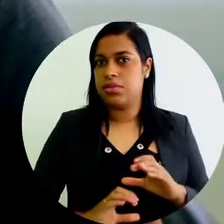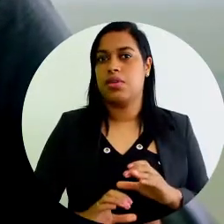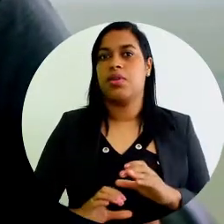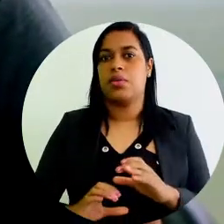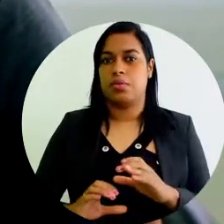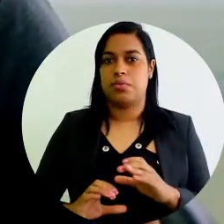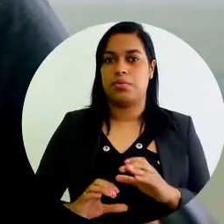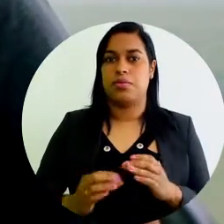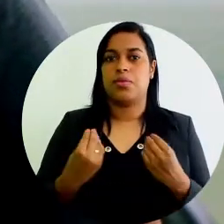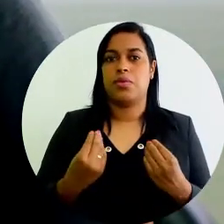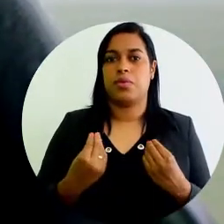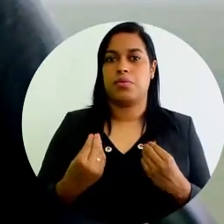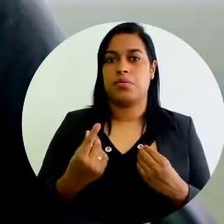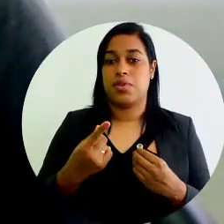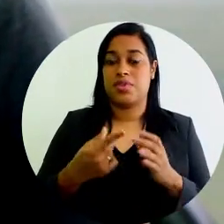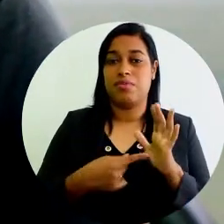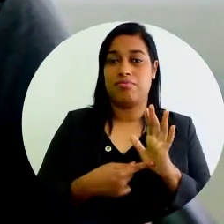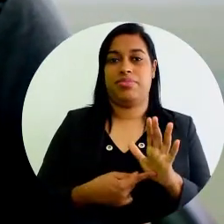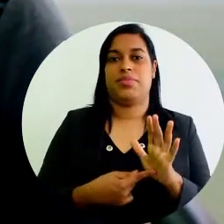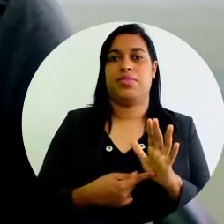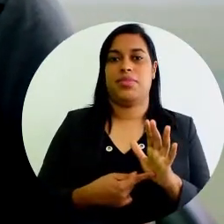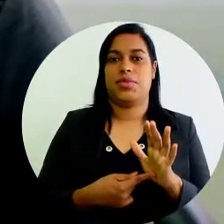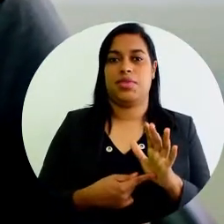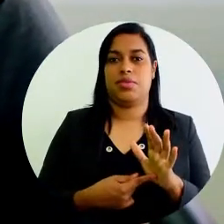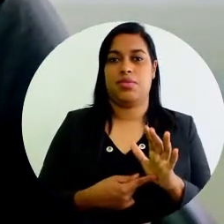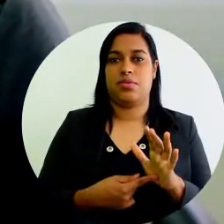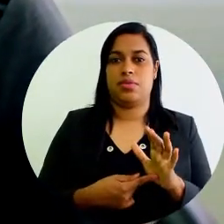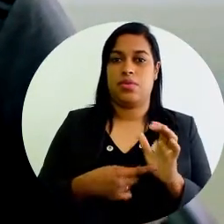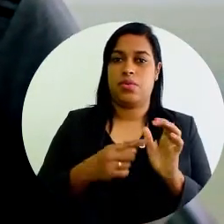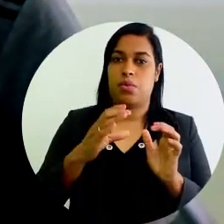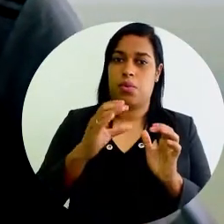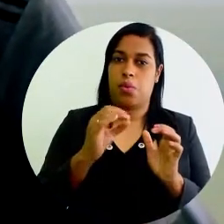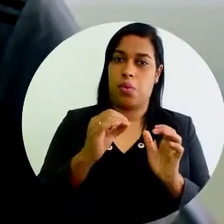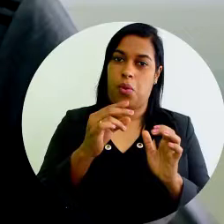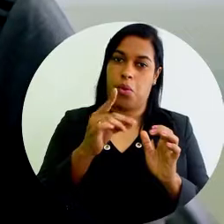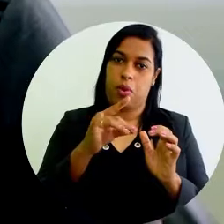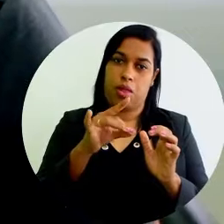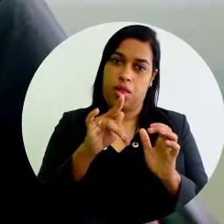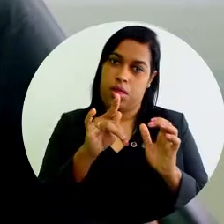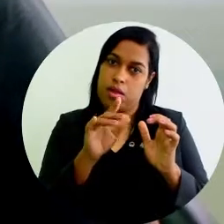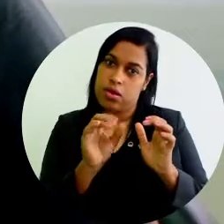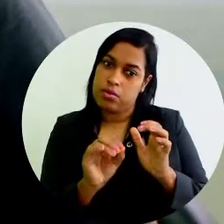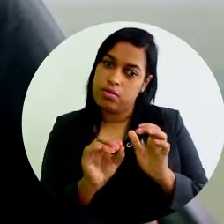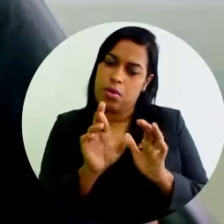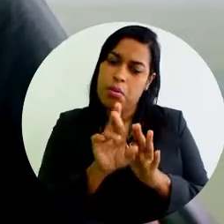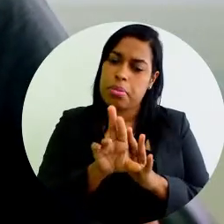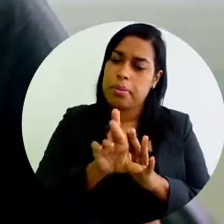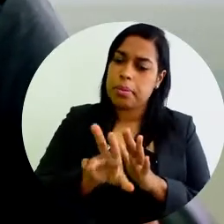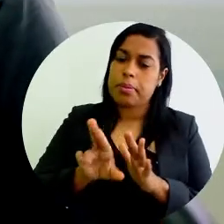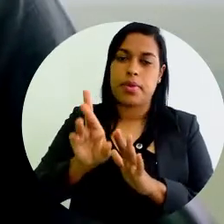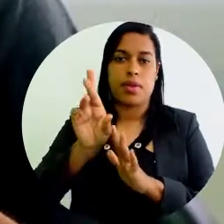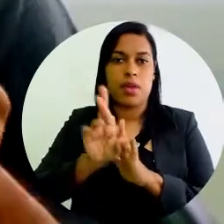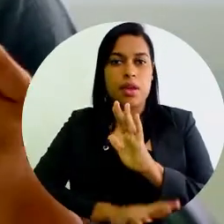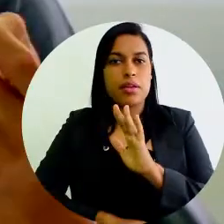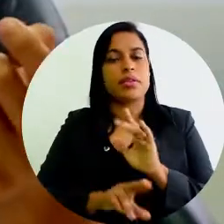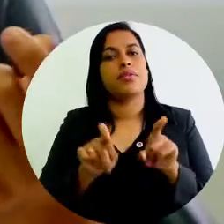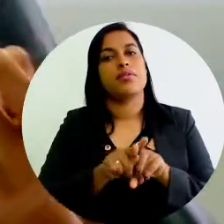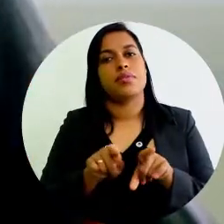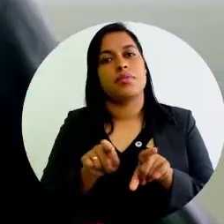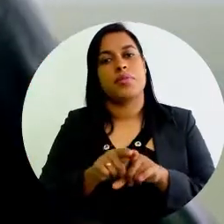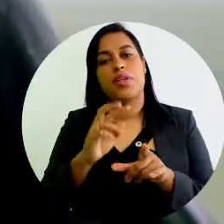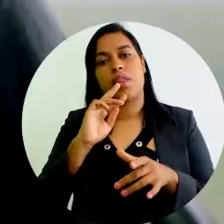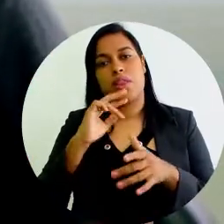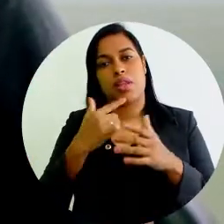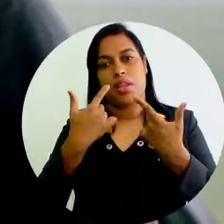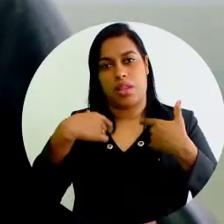de comunicação a partir do momento em que ele apreende um código, uma série de